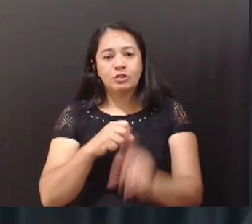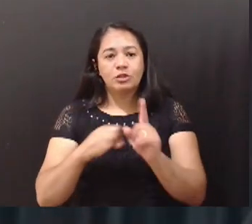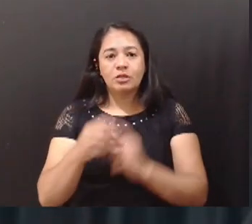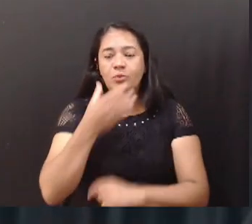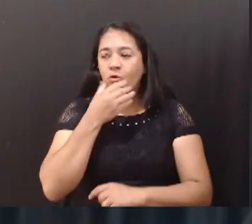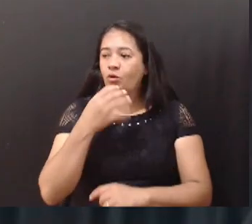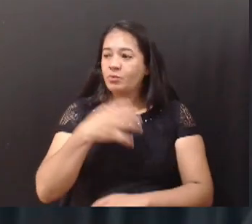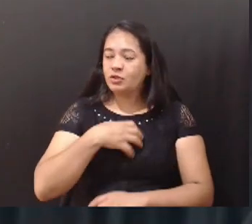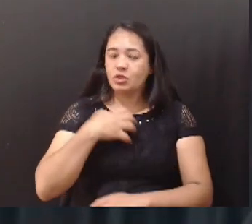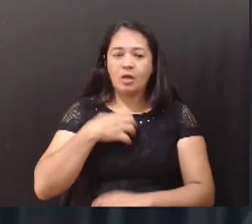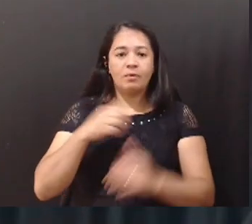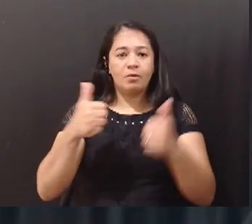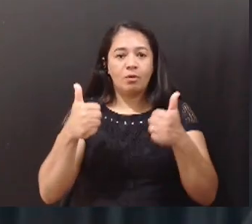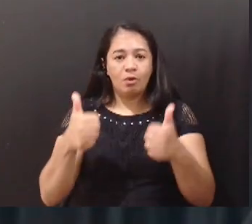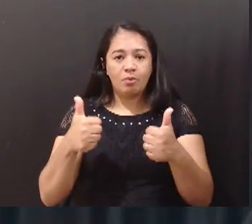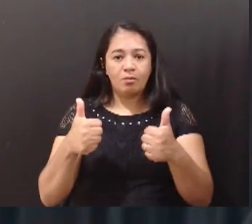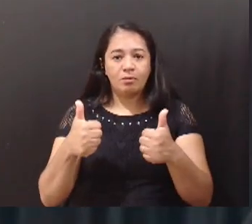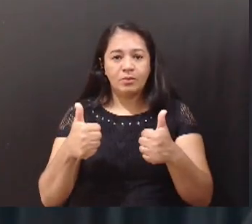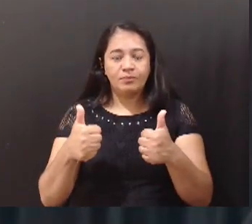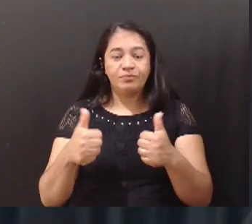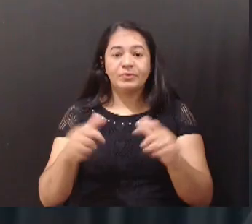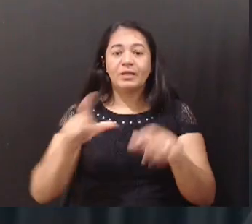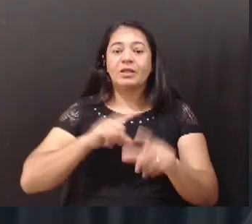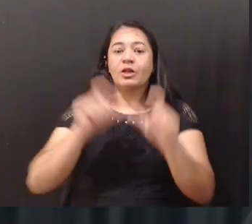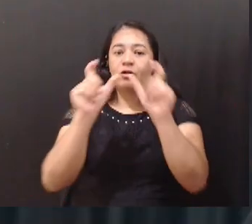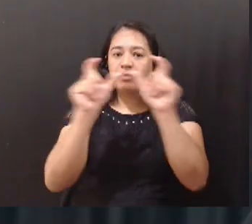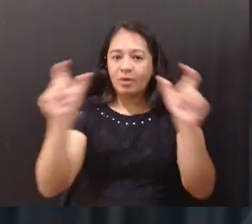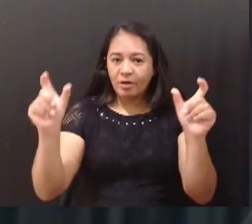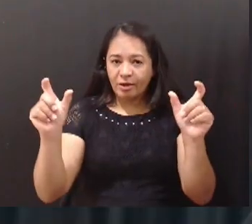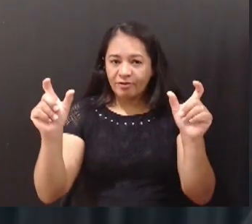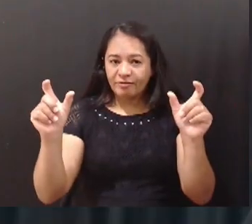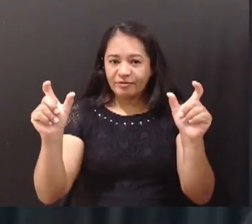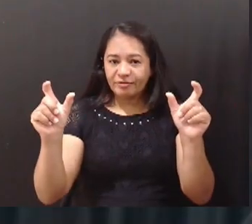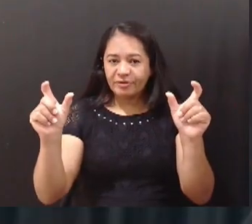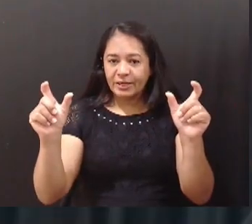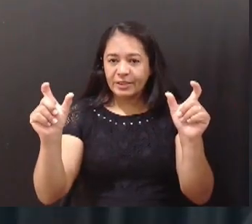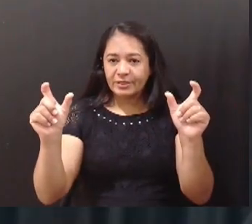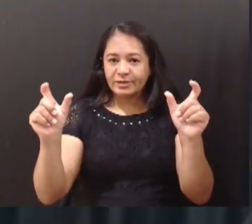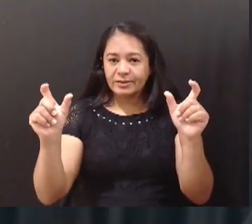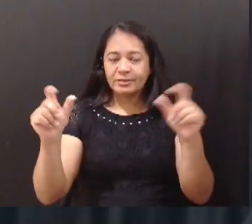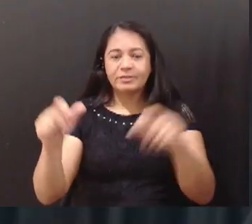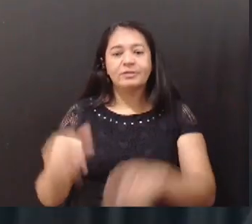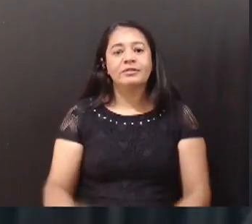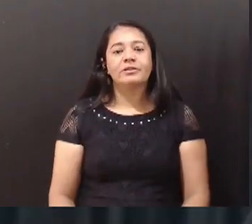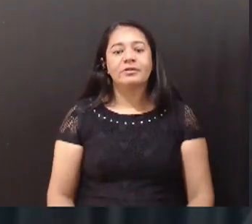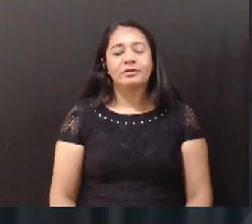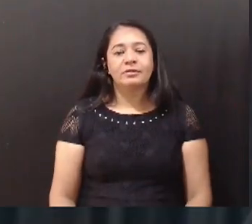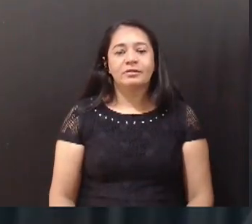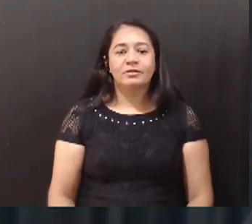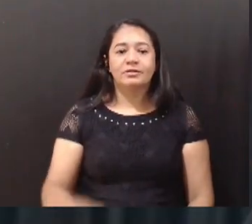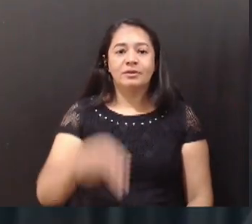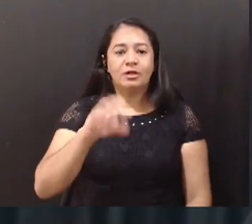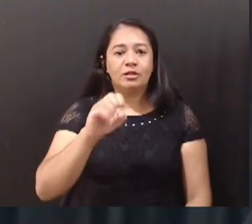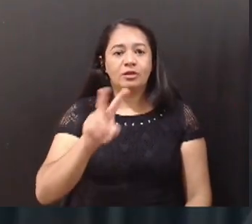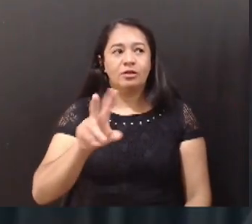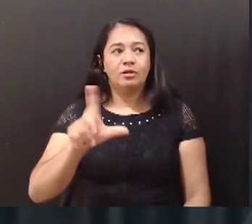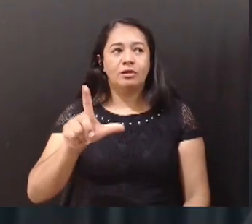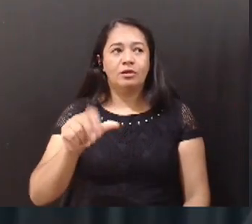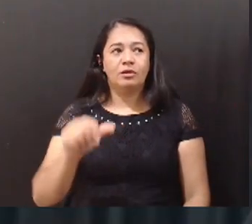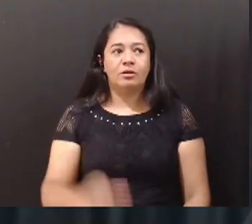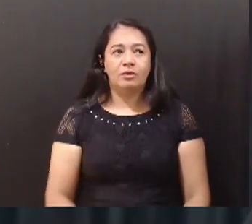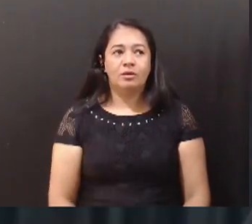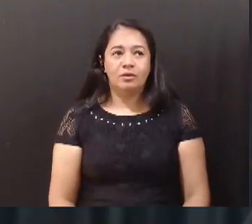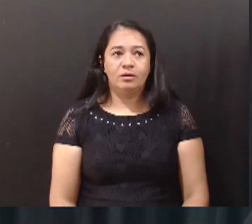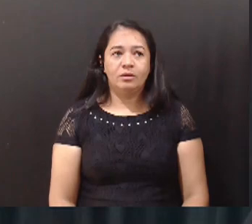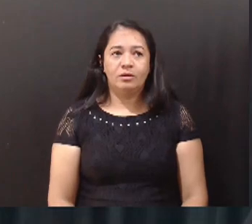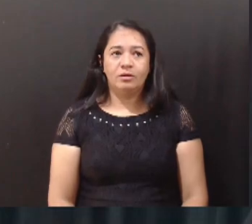da novela da Odete Roitman, que é Vale Tudo, né? Sim, que a Débora Bloch fez maravilhosamente bem, que ela fala que ela